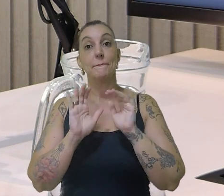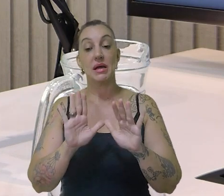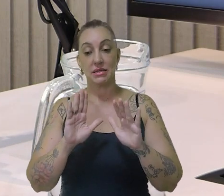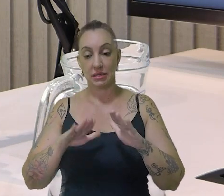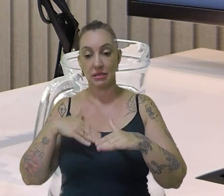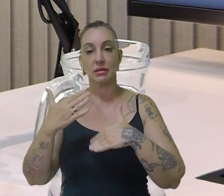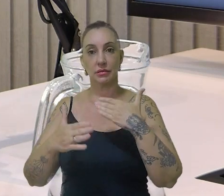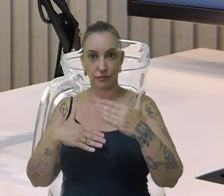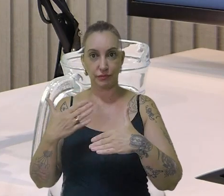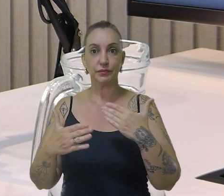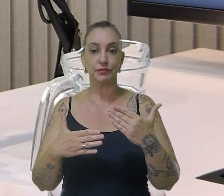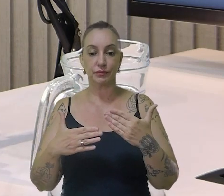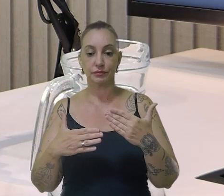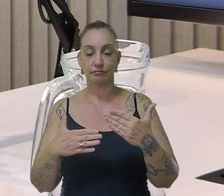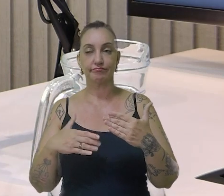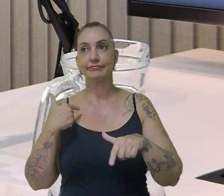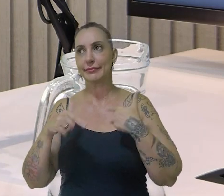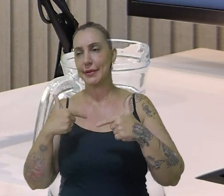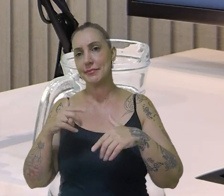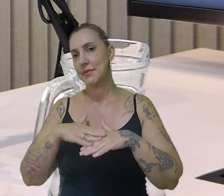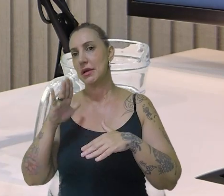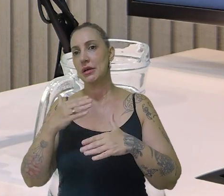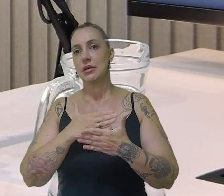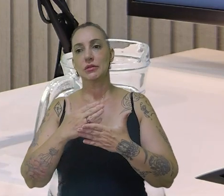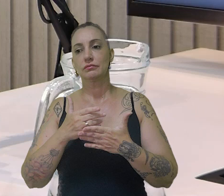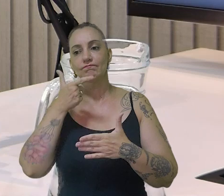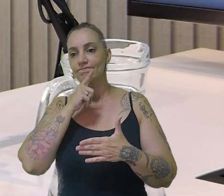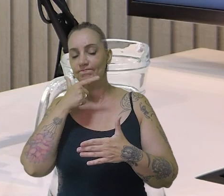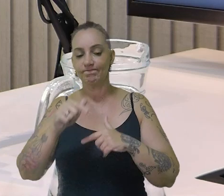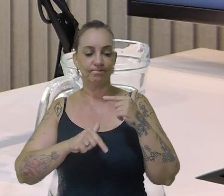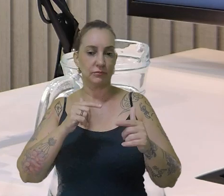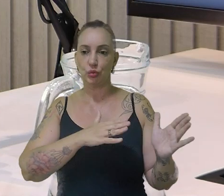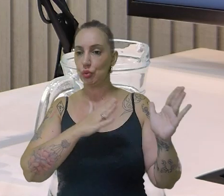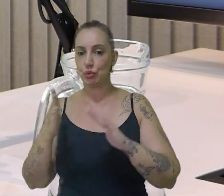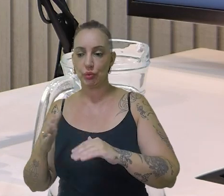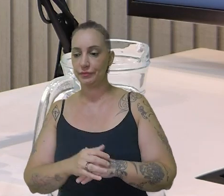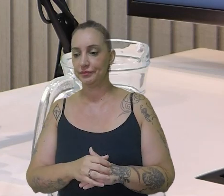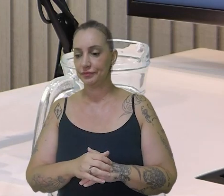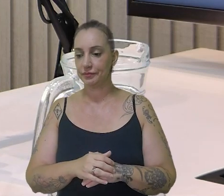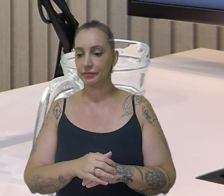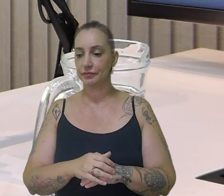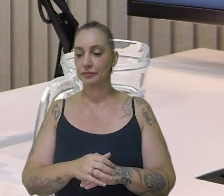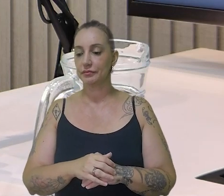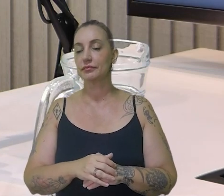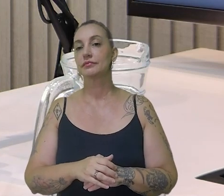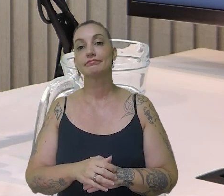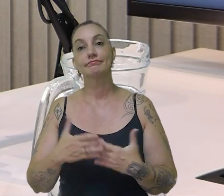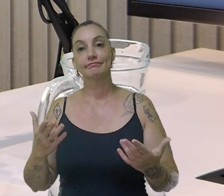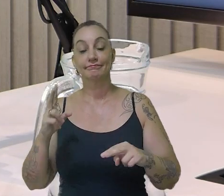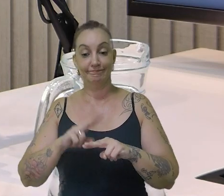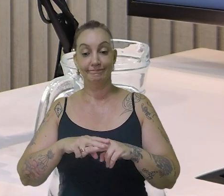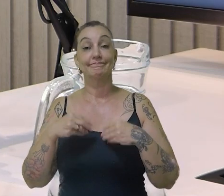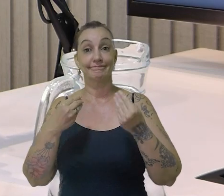mas depois começou com o volume de trabalho você começa a não poder pegar mais as temporadas né Aí você fica Refém